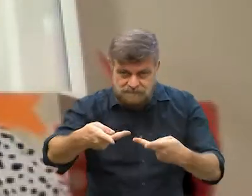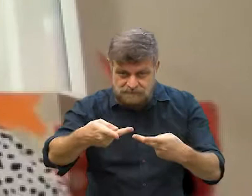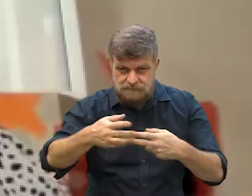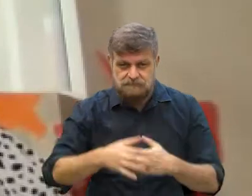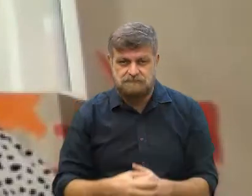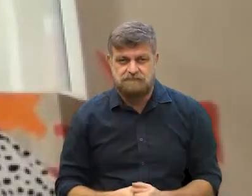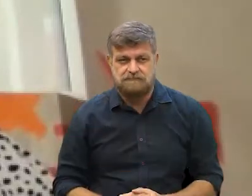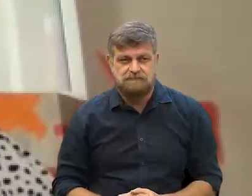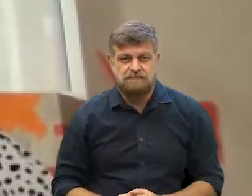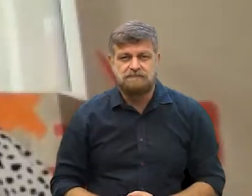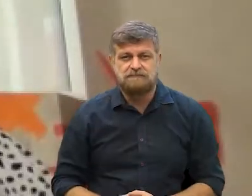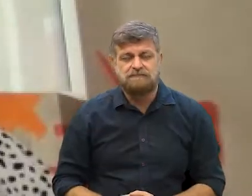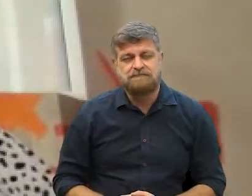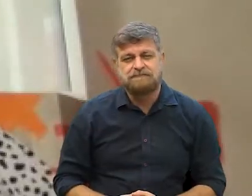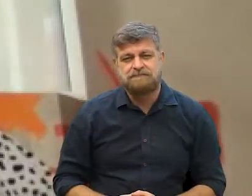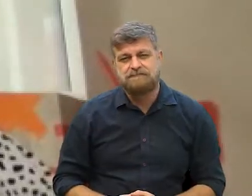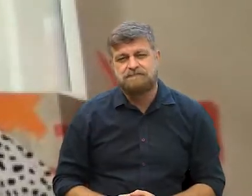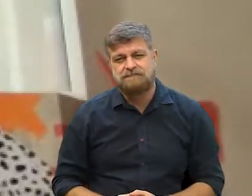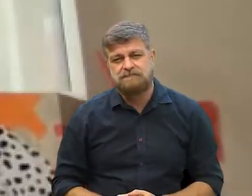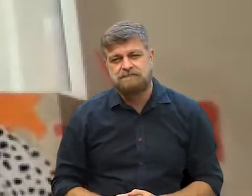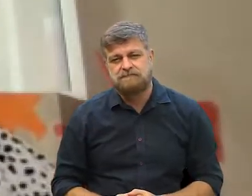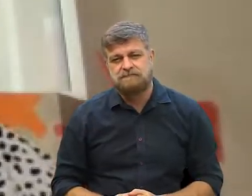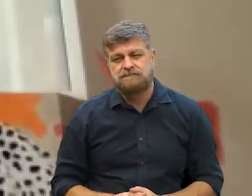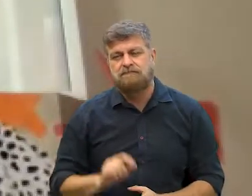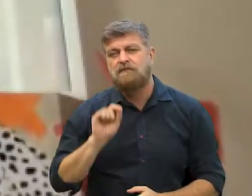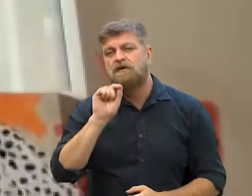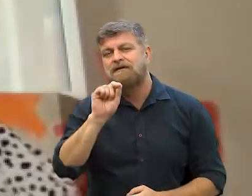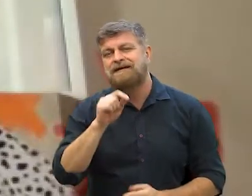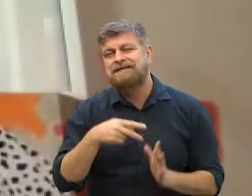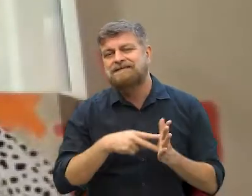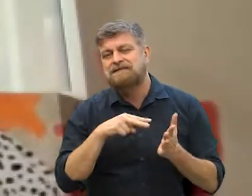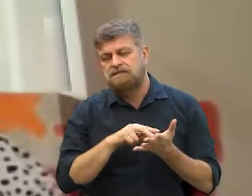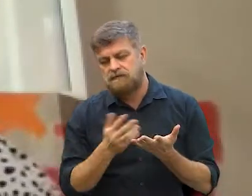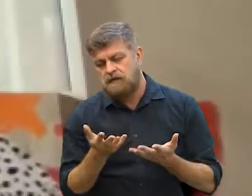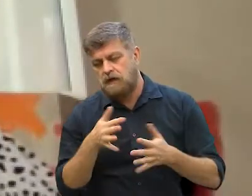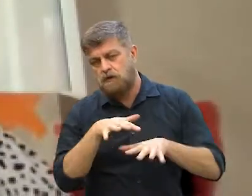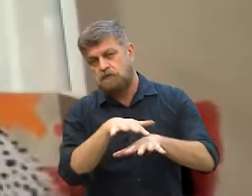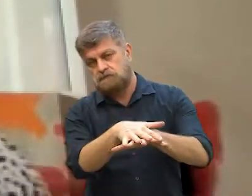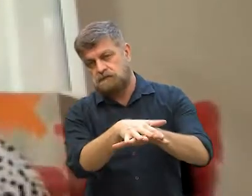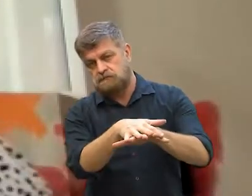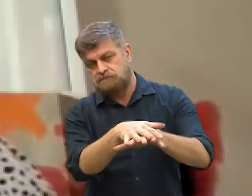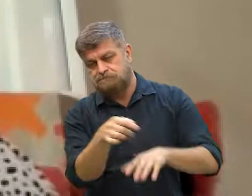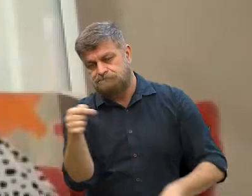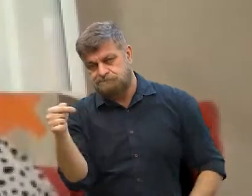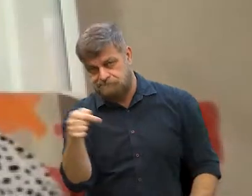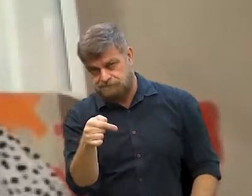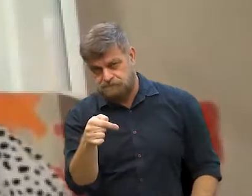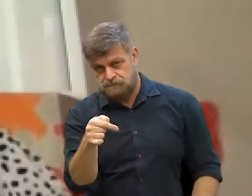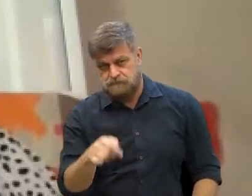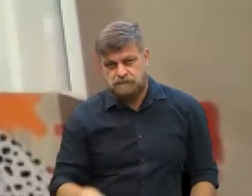bom que a inclusão é uma